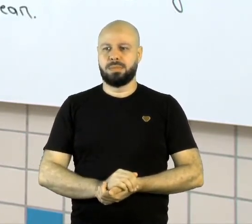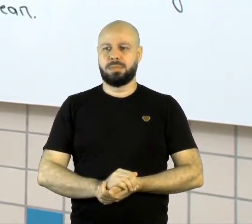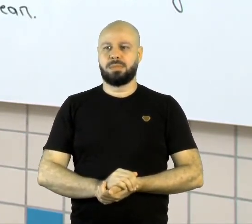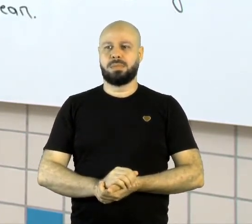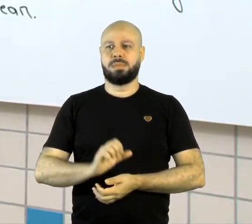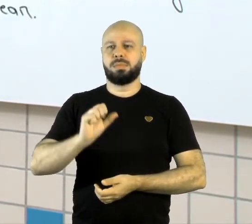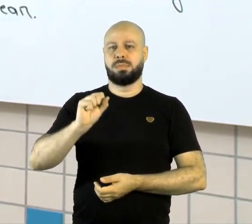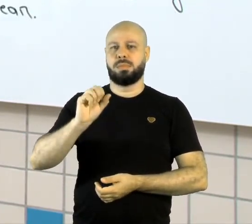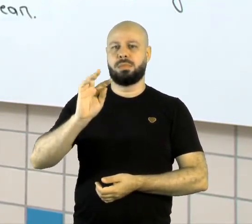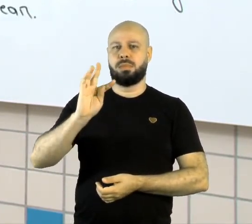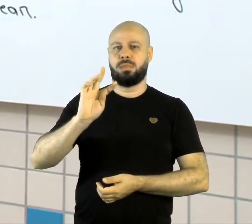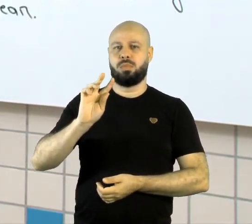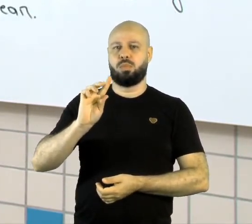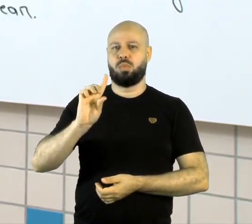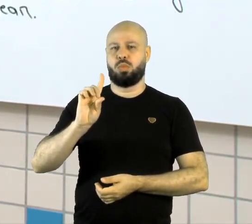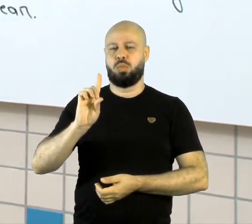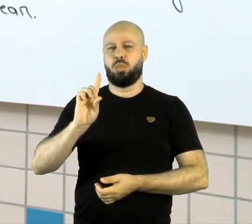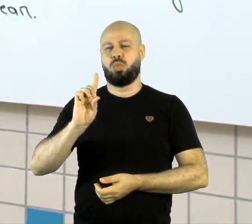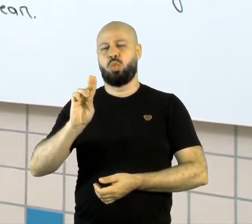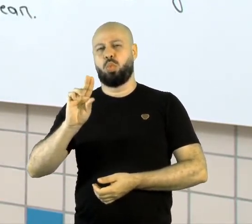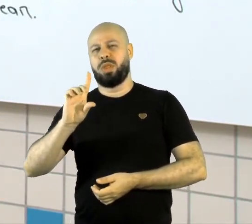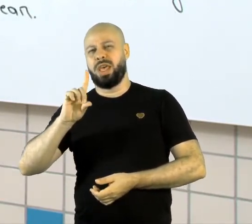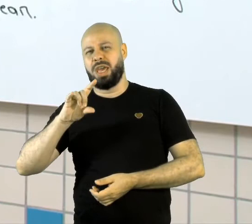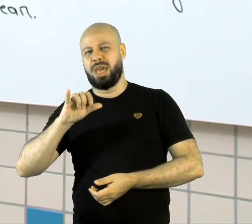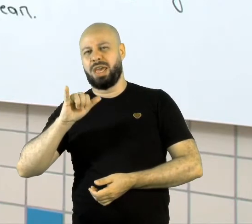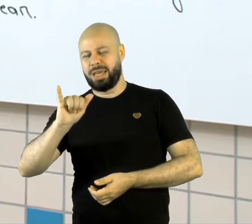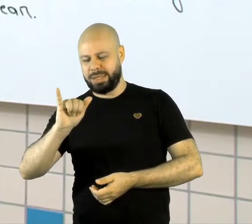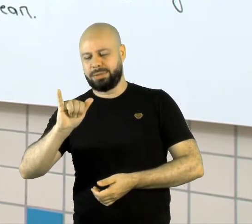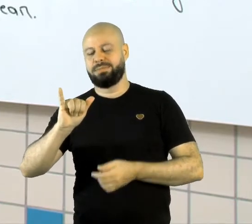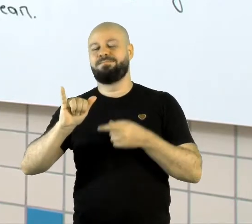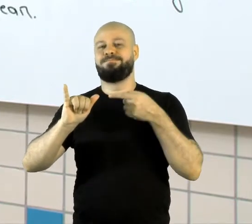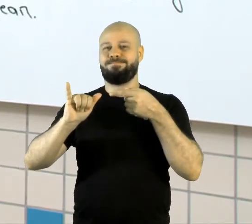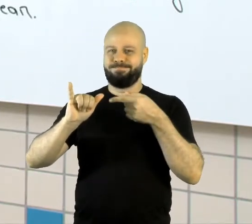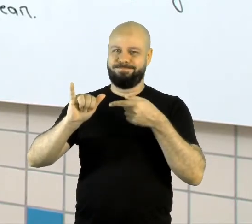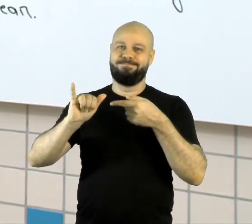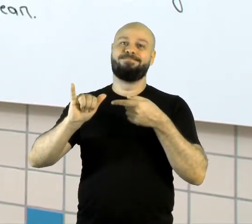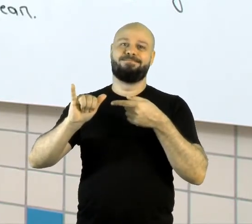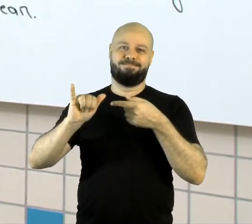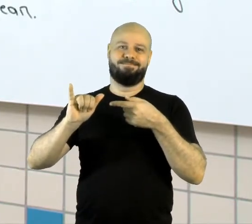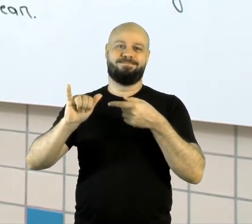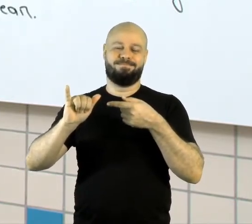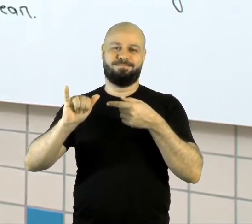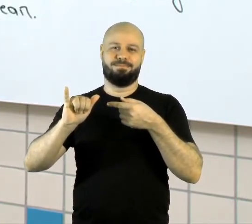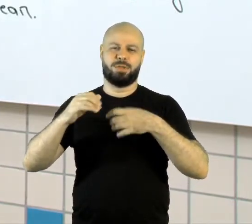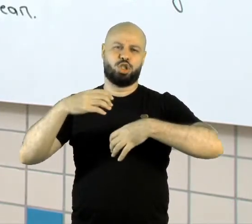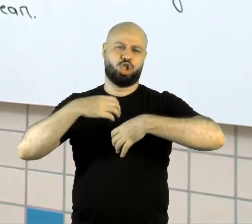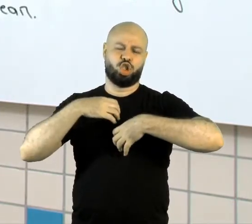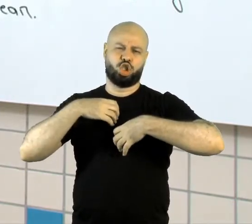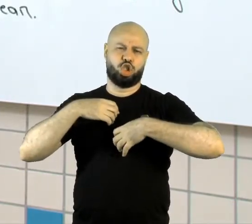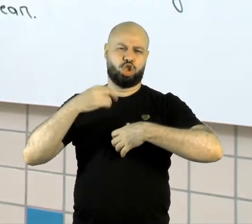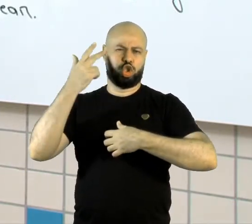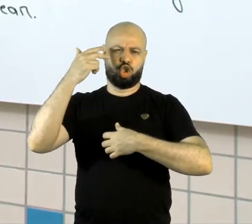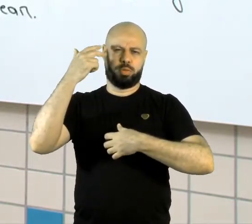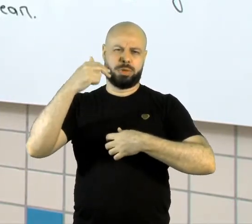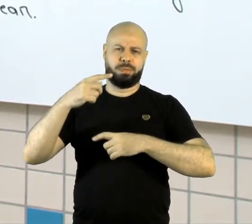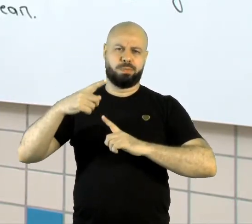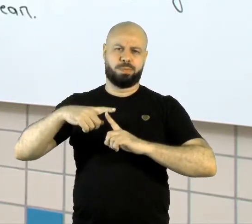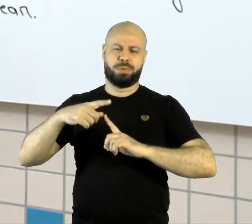Agora sim, né? Voltou aí para a forma, né? Normal.